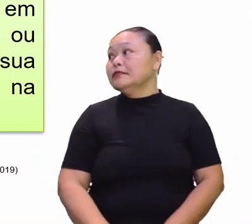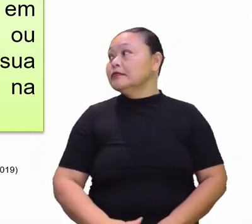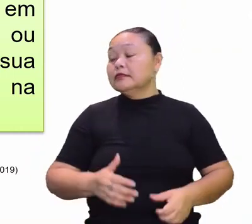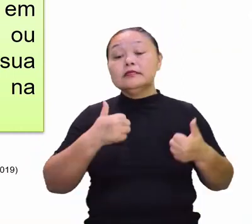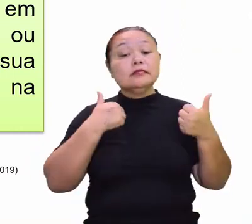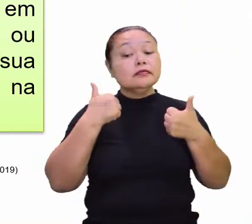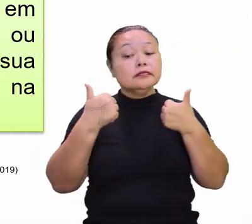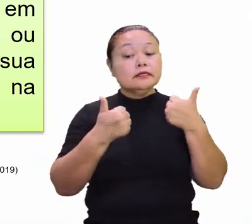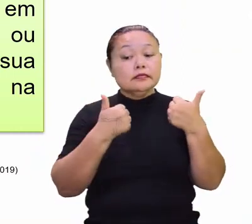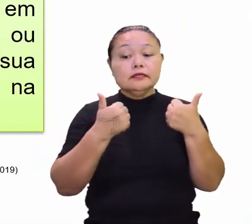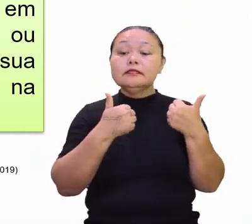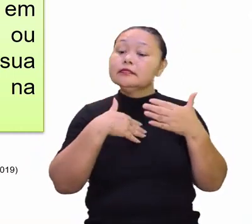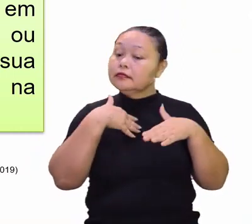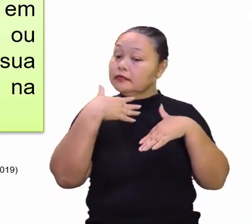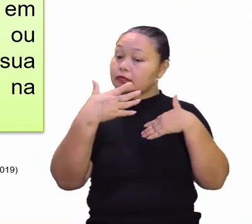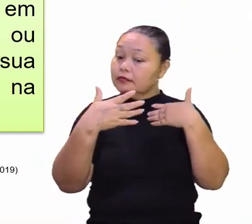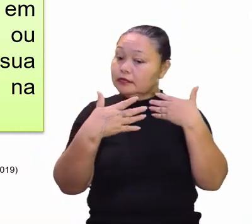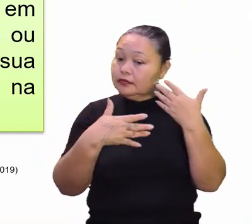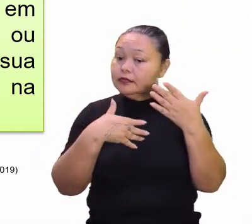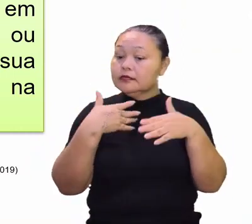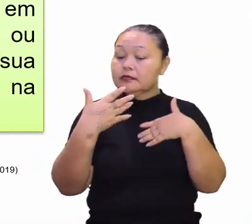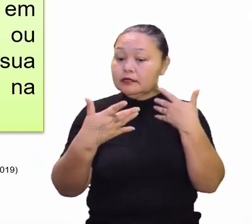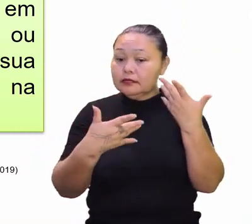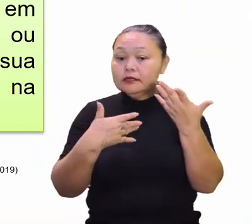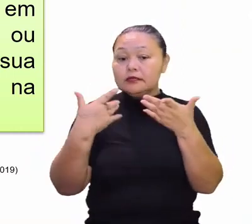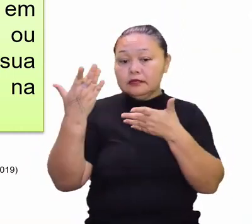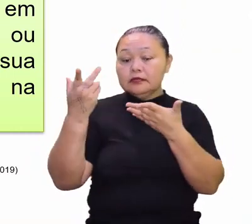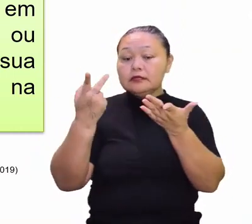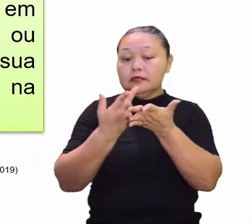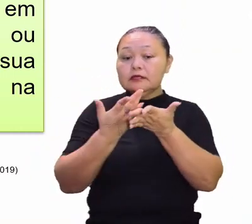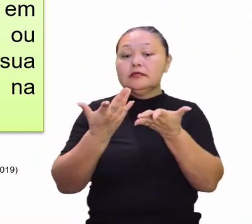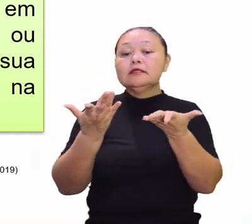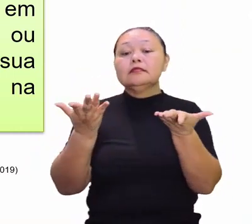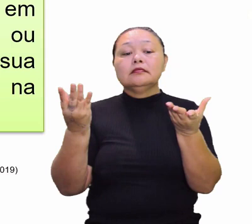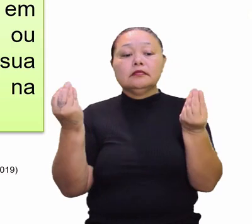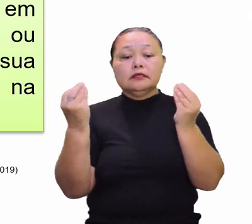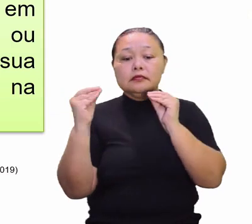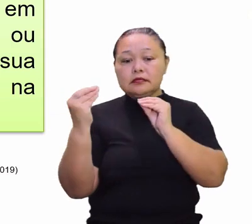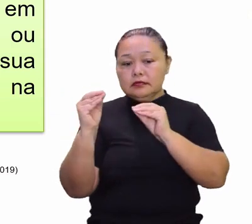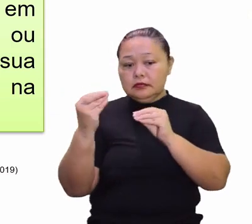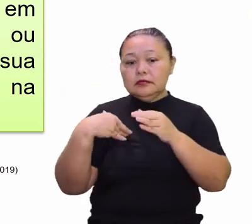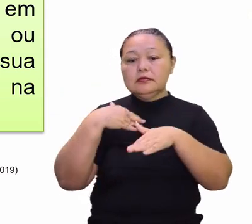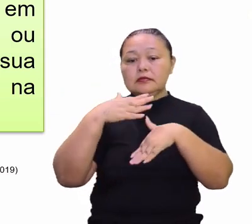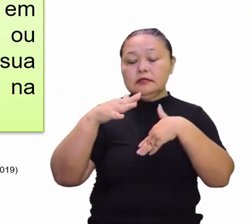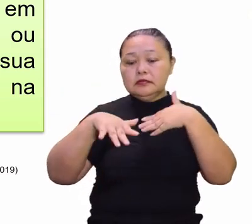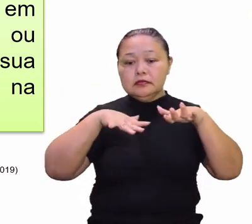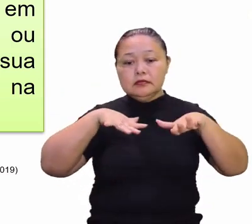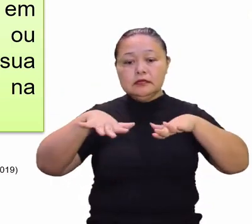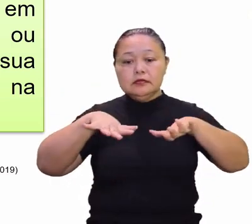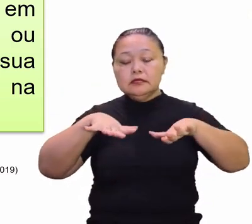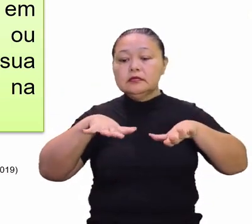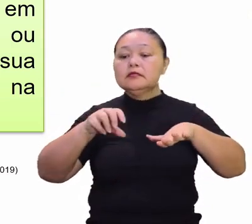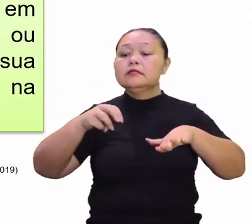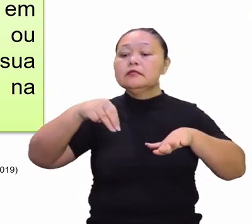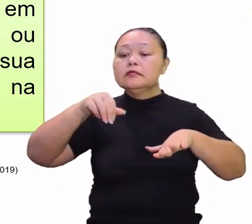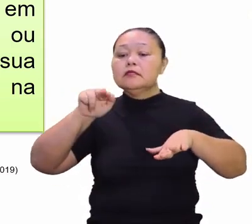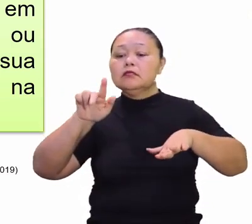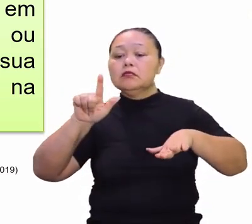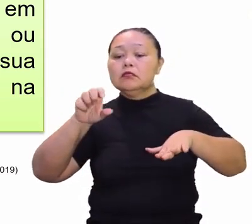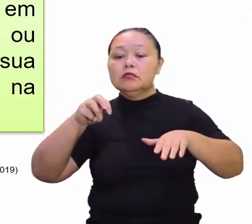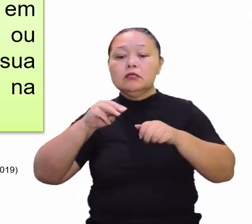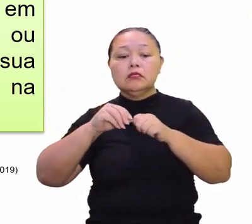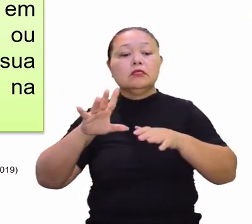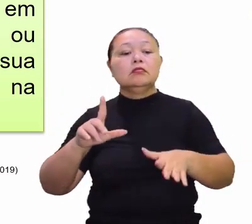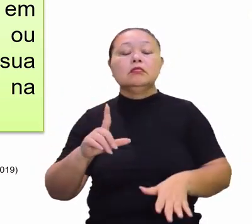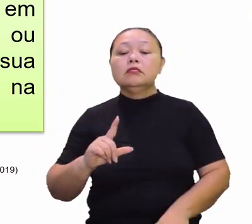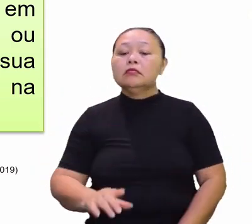Beleza, então esta evolução iniciou-se com os episódios de magmatismo, que é a formação, desenvolvimento e